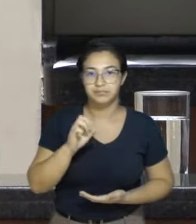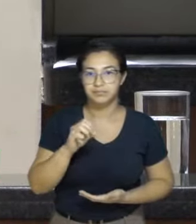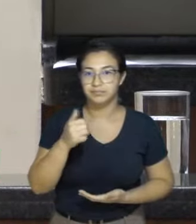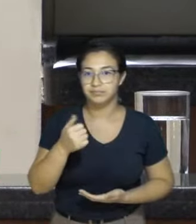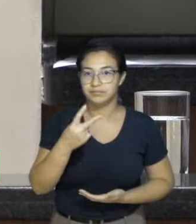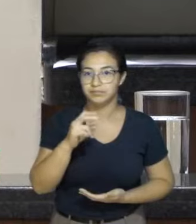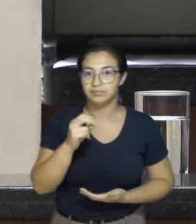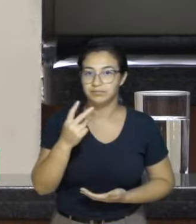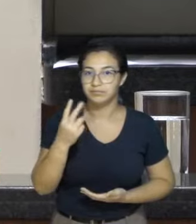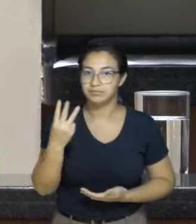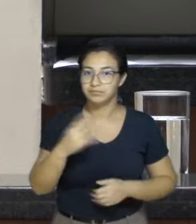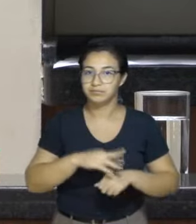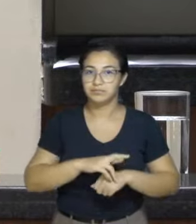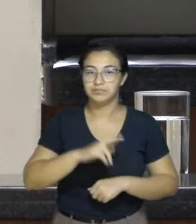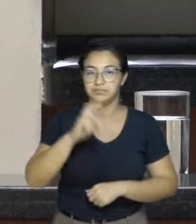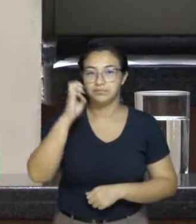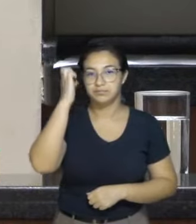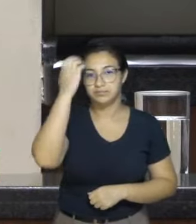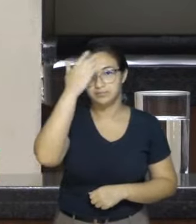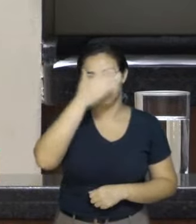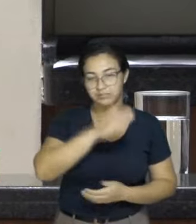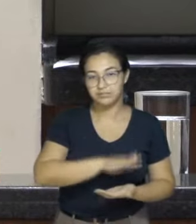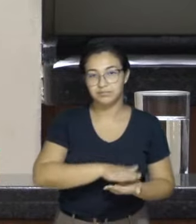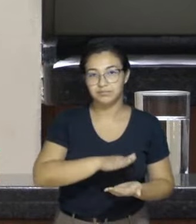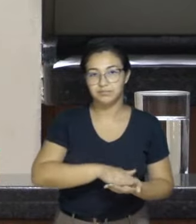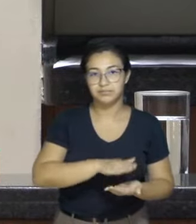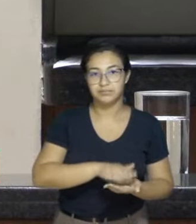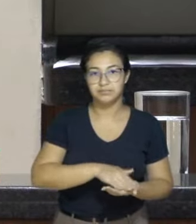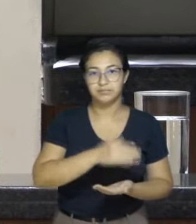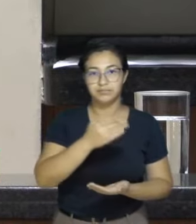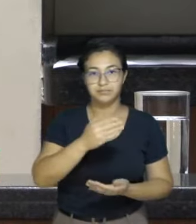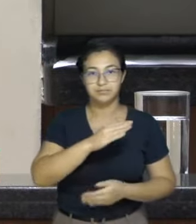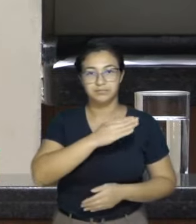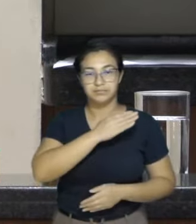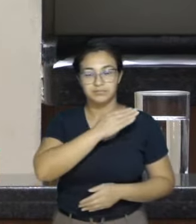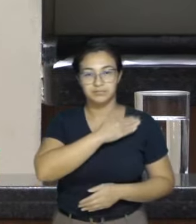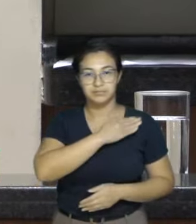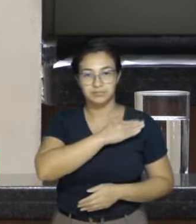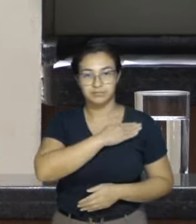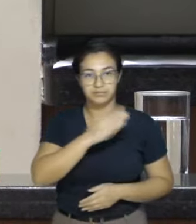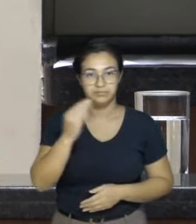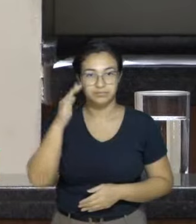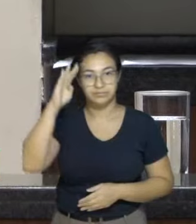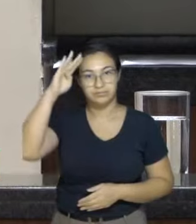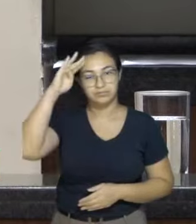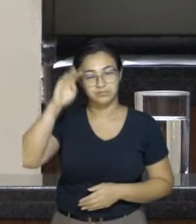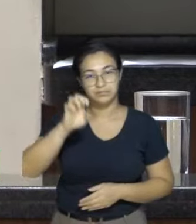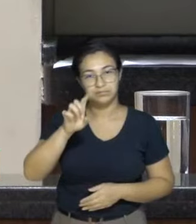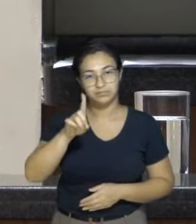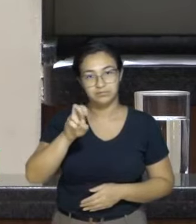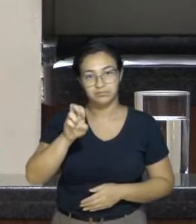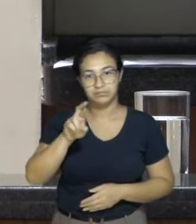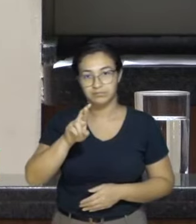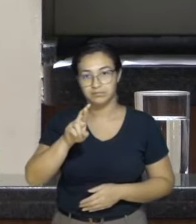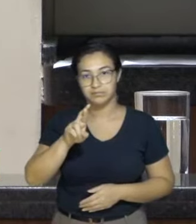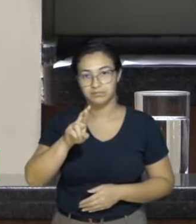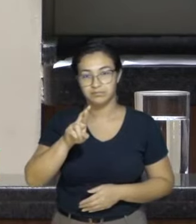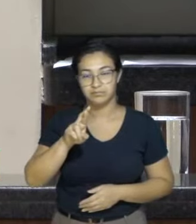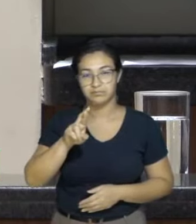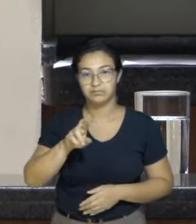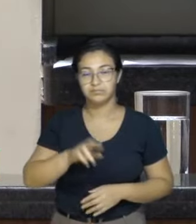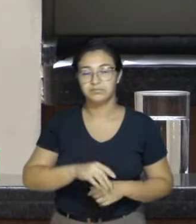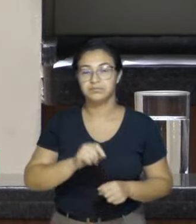autoria do deputado Emerson Stein, manifestando aplausos ao tenente-coronel do município de Itapema, senhor Éder Jaciel de Souza Oliveira,